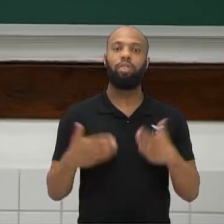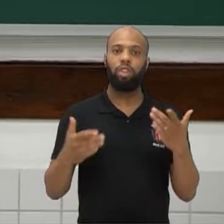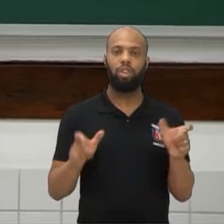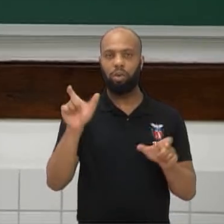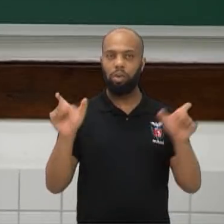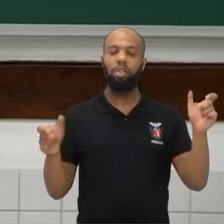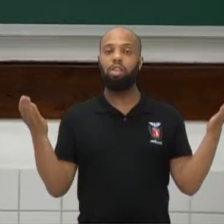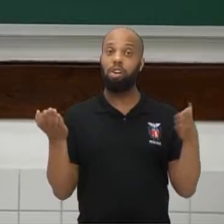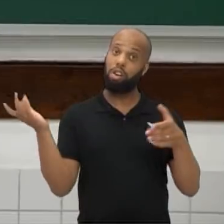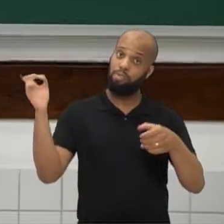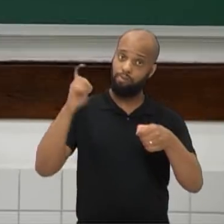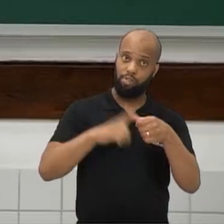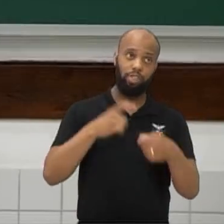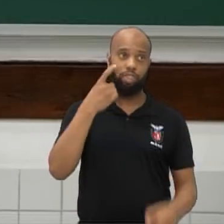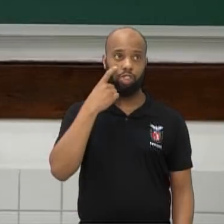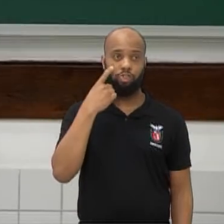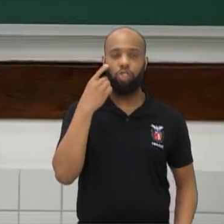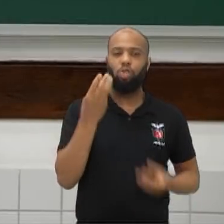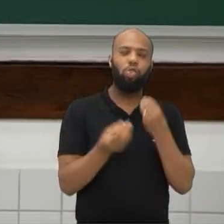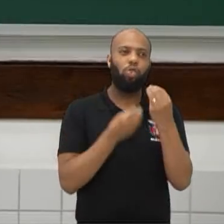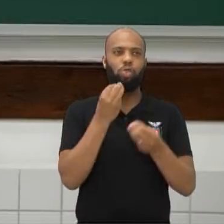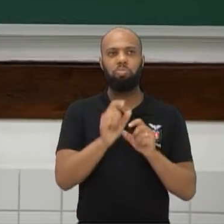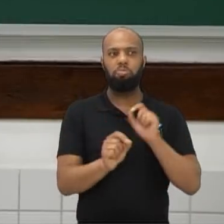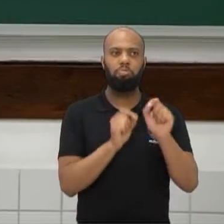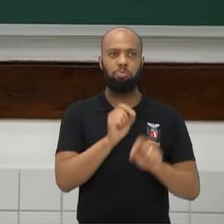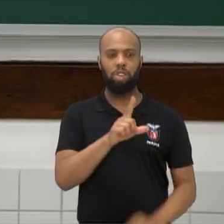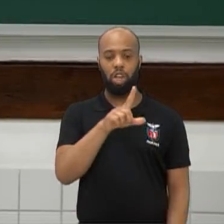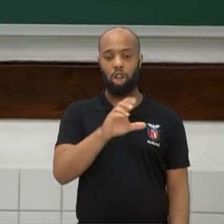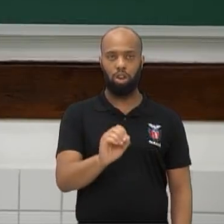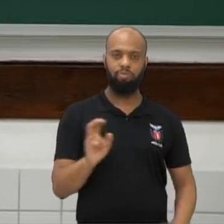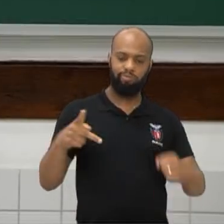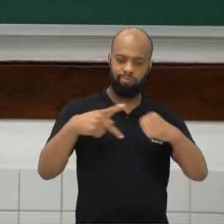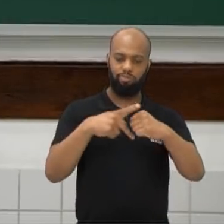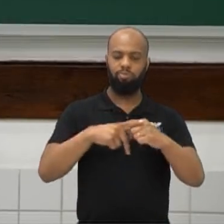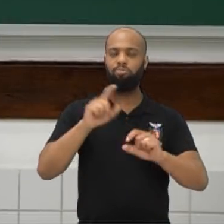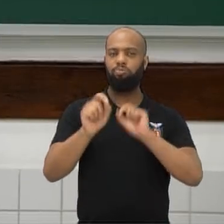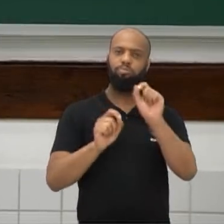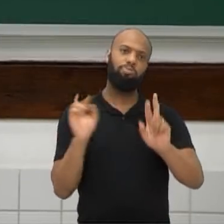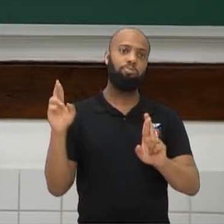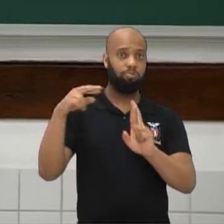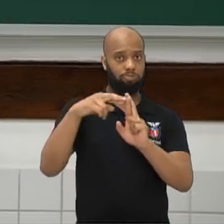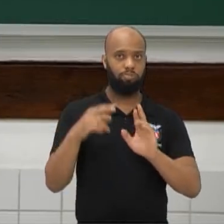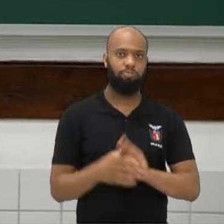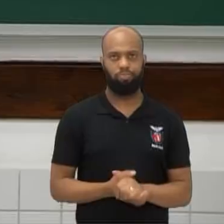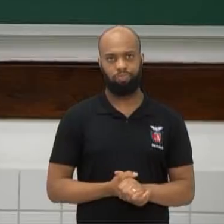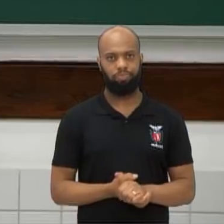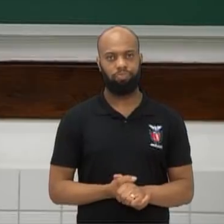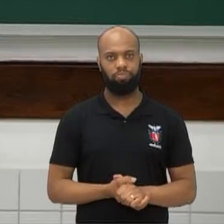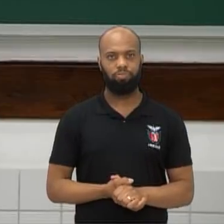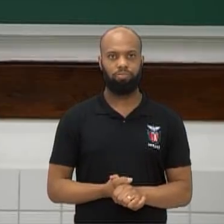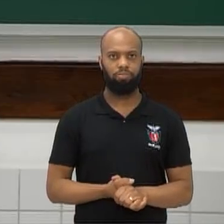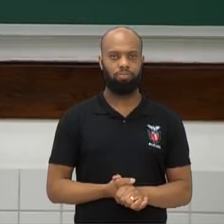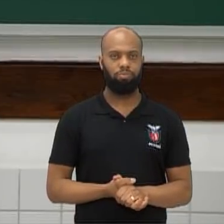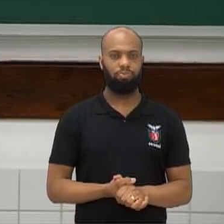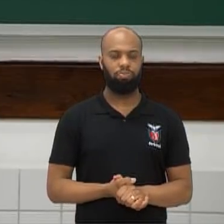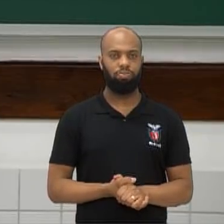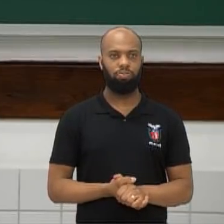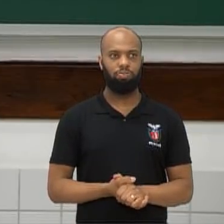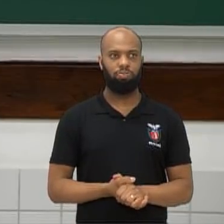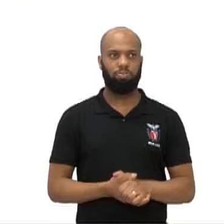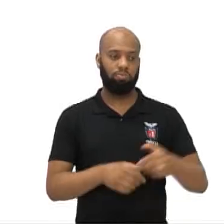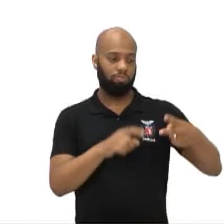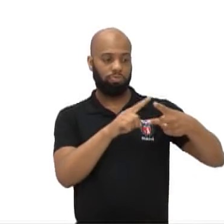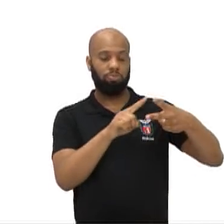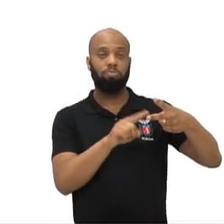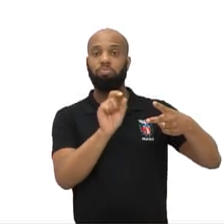Então, retornando, galera, olha lá como que ficaria, né, a resposta a essa questão. A forma pronominal lo se